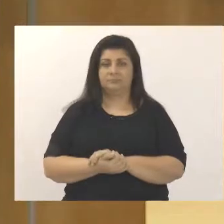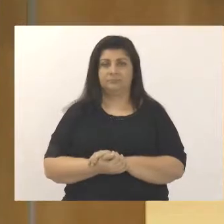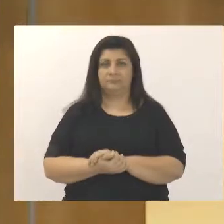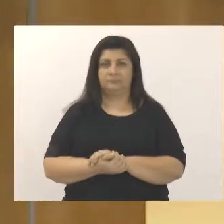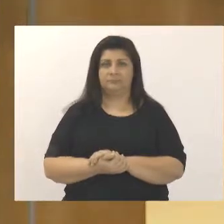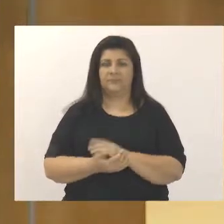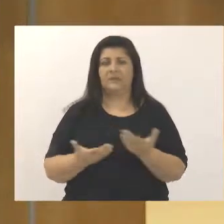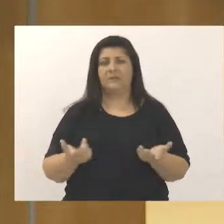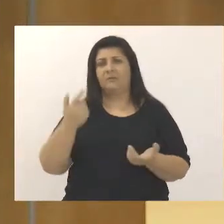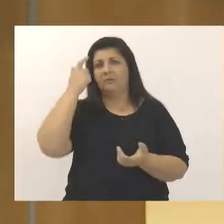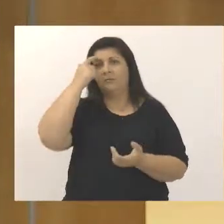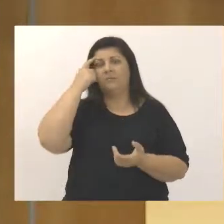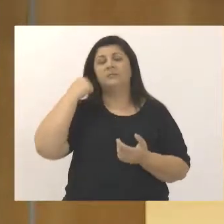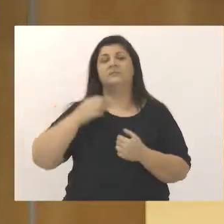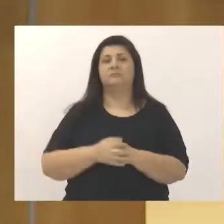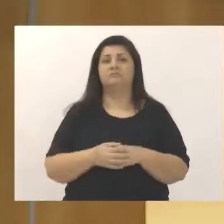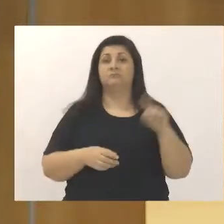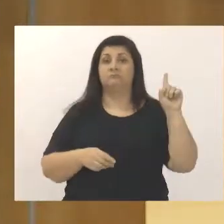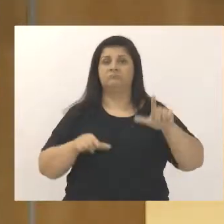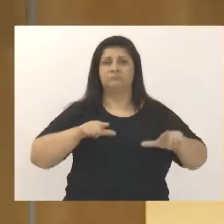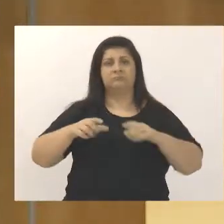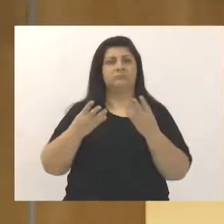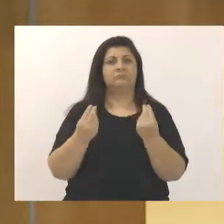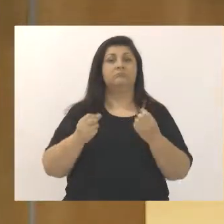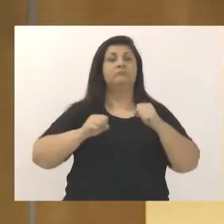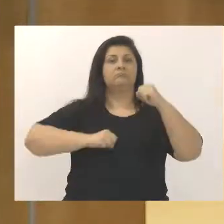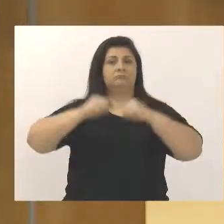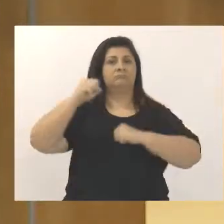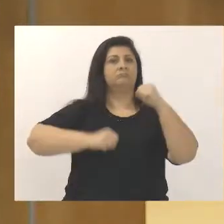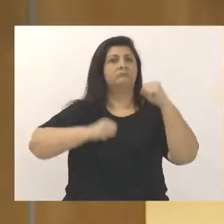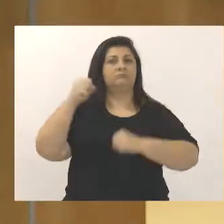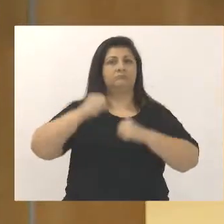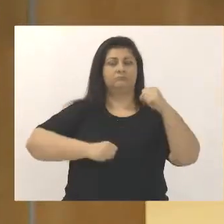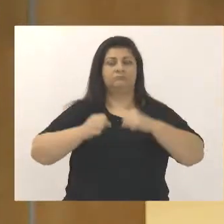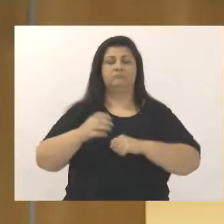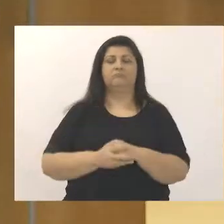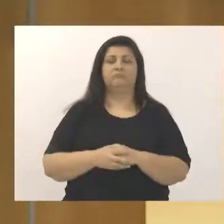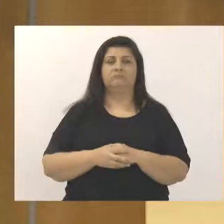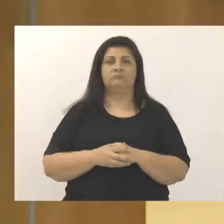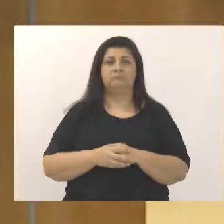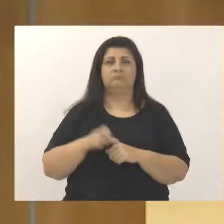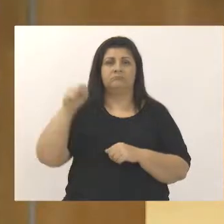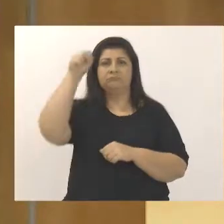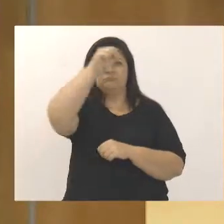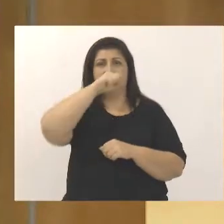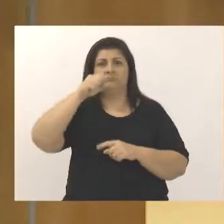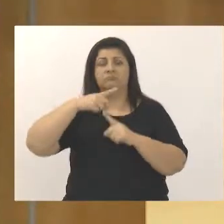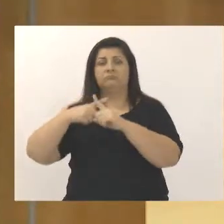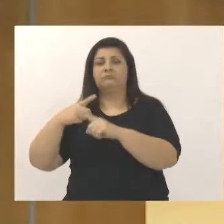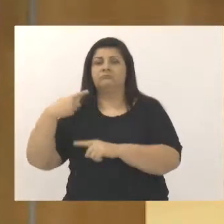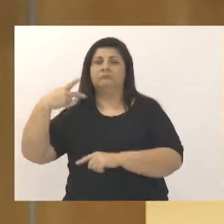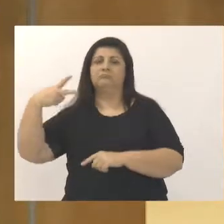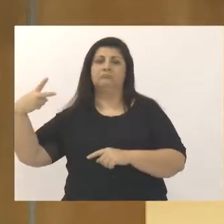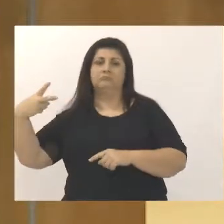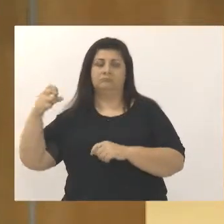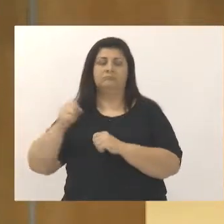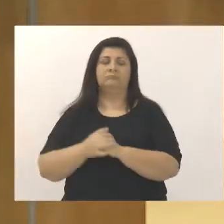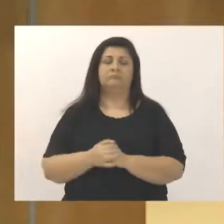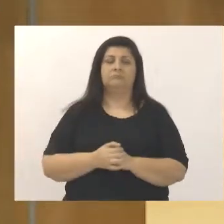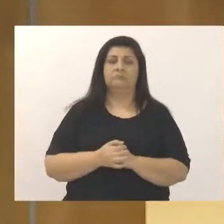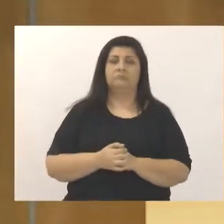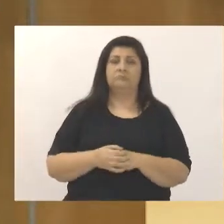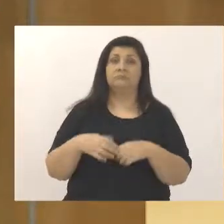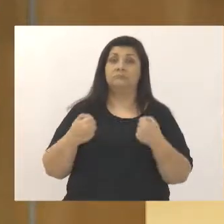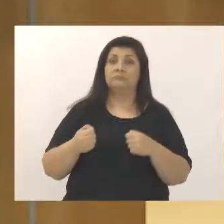Vamos tocar. Eu trabalhei muito em fábrica. Eu trabalhava 8 por 2. Eu tinha que